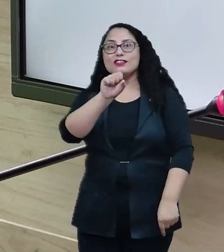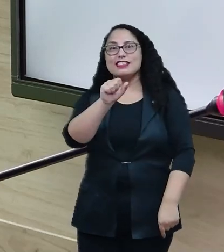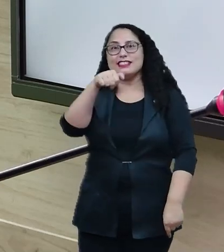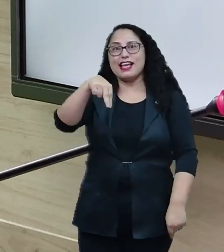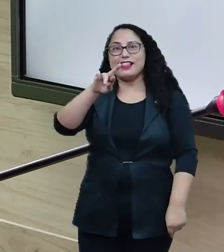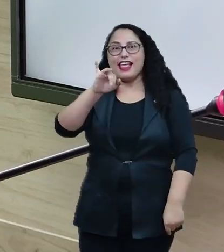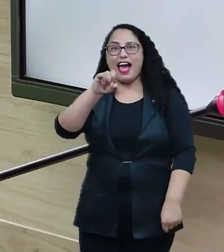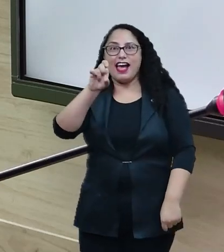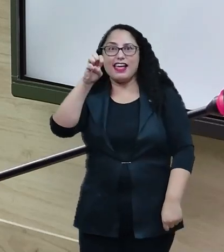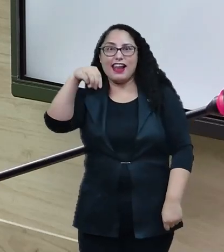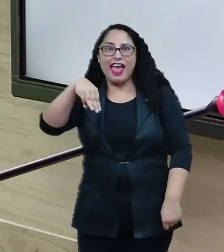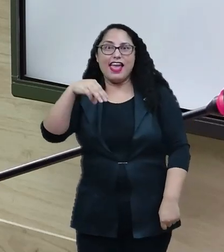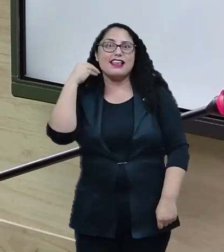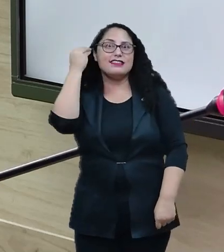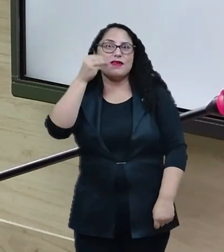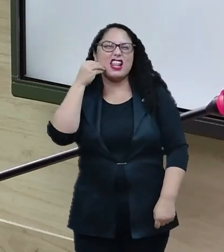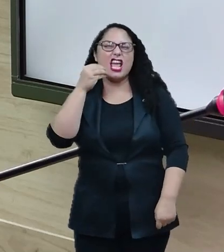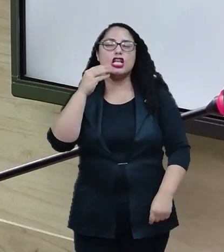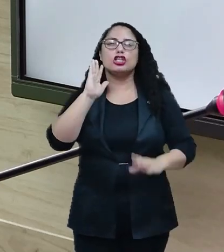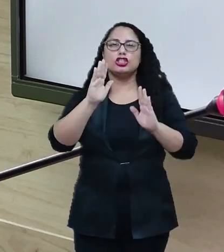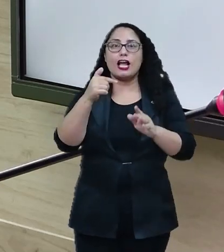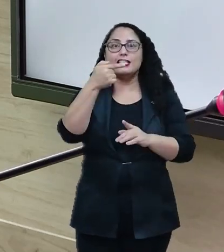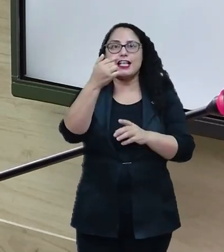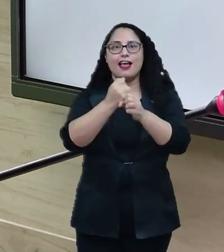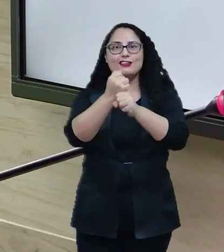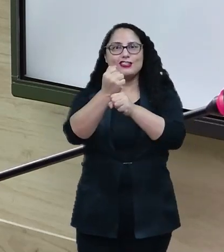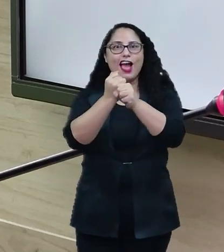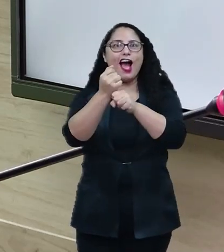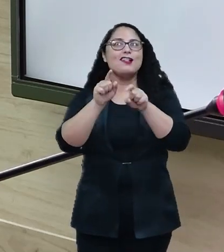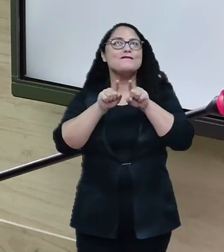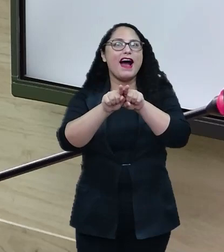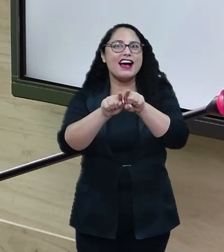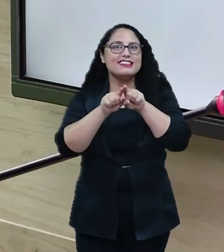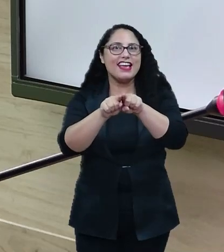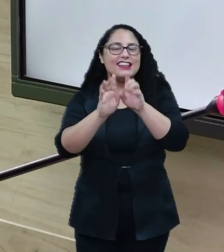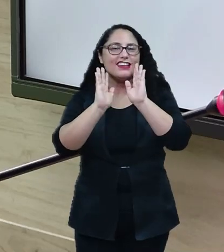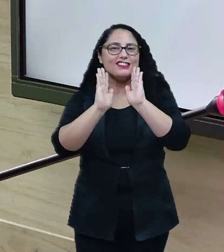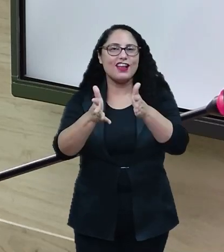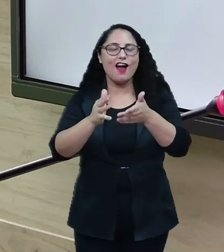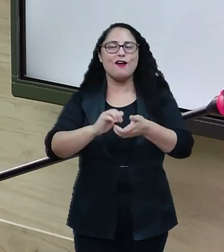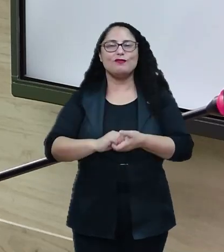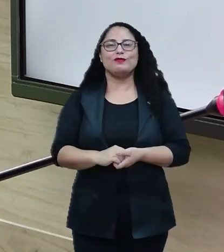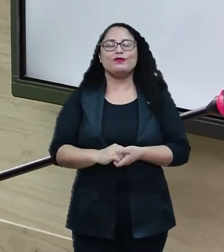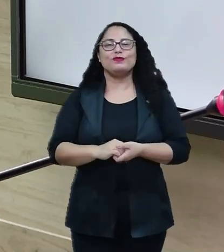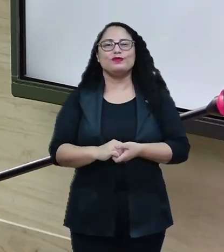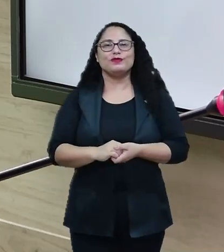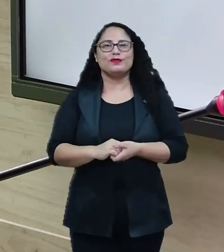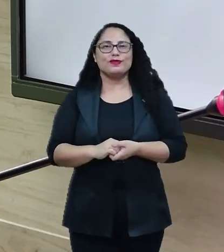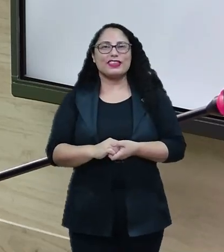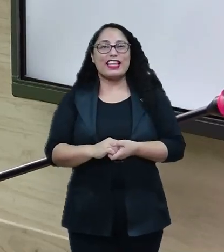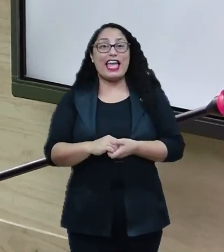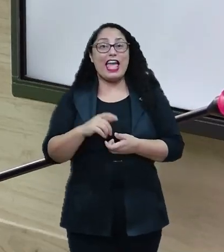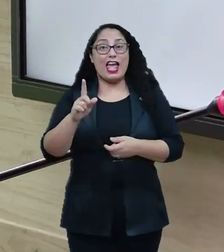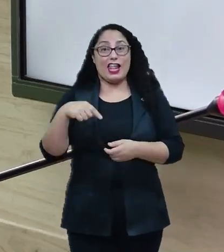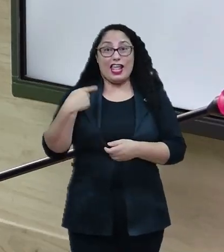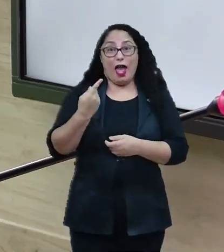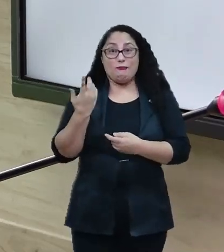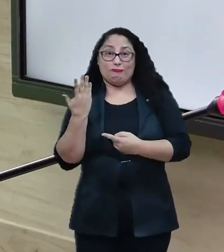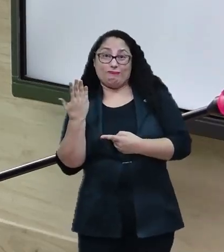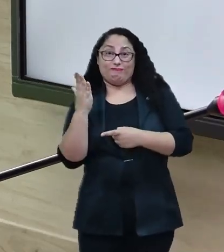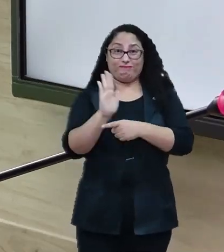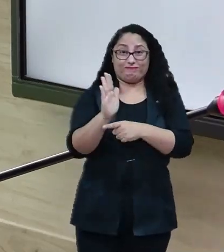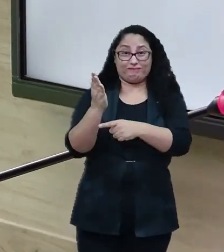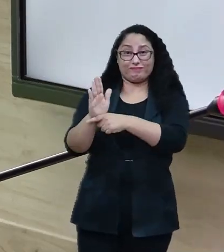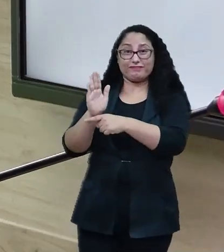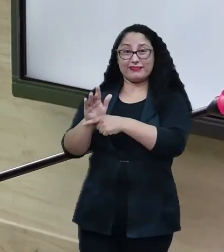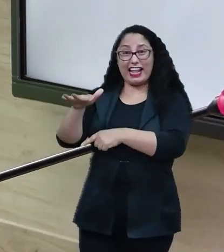longa experiência, e acho que são 7, 8 anos de parceria, né? E eles são a gente, né, lá.